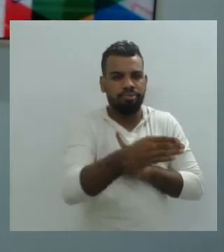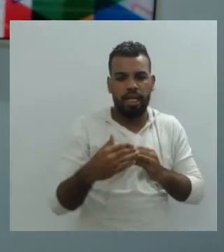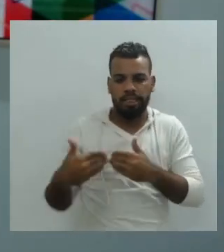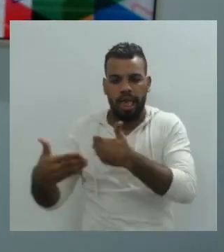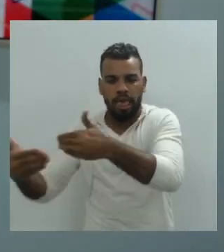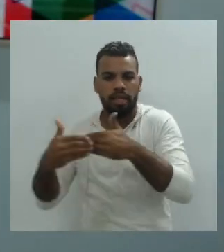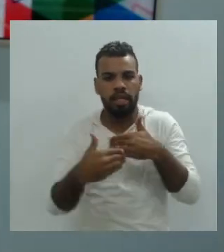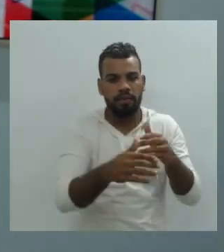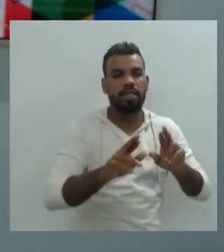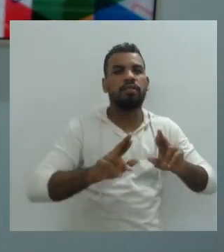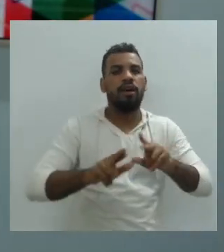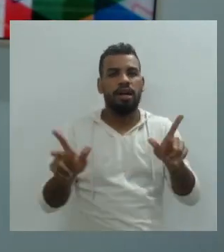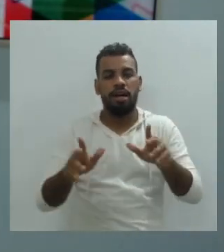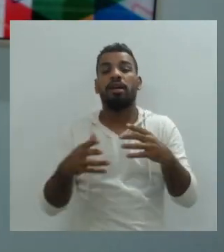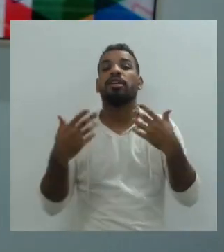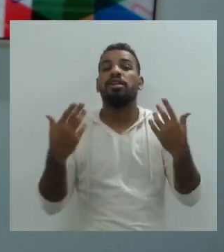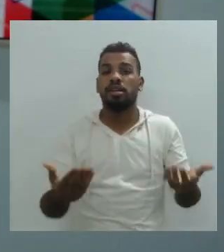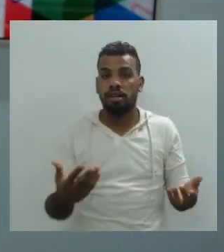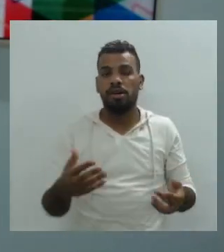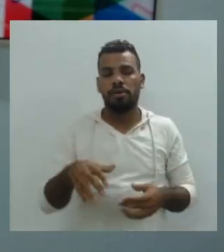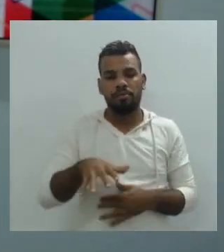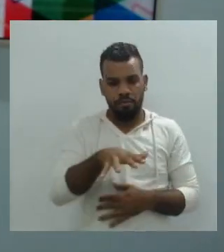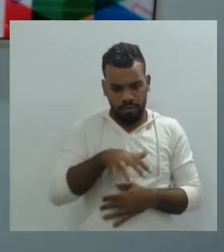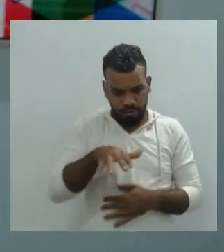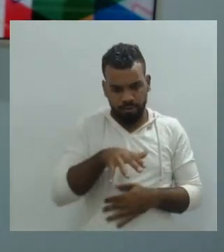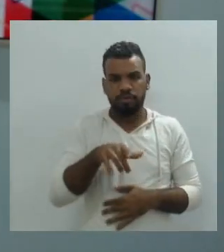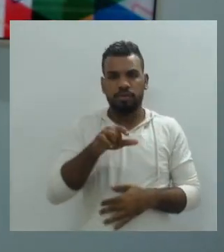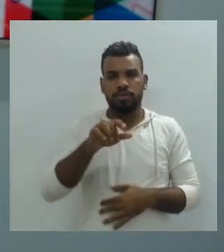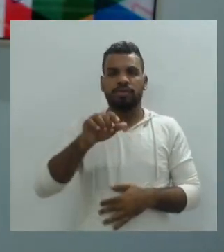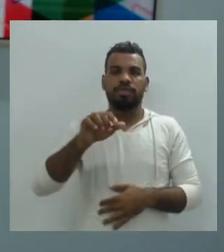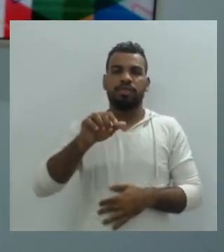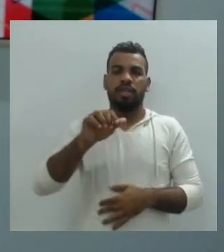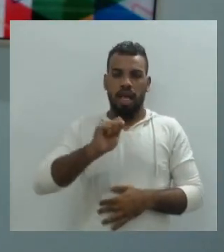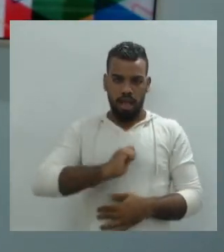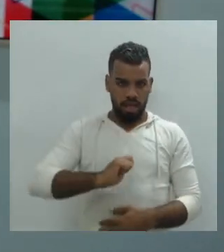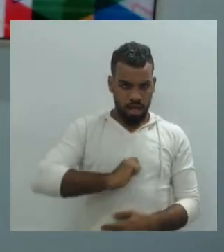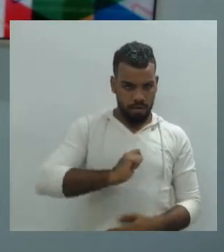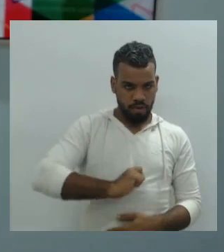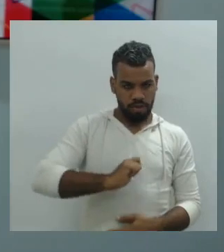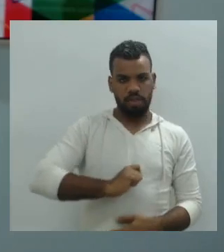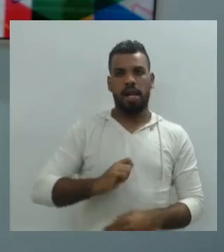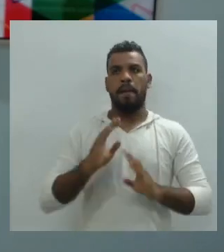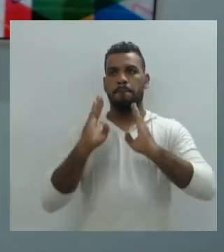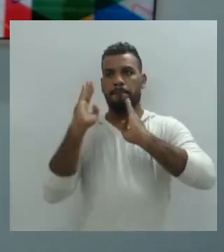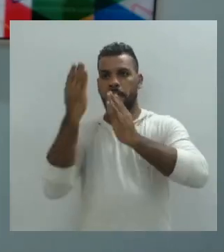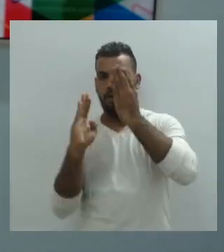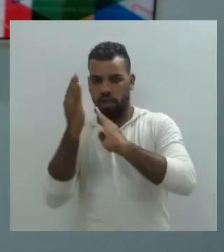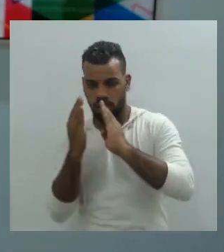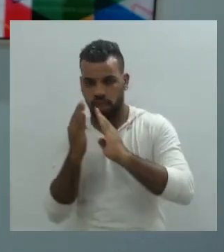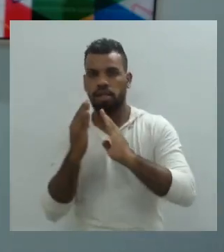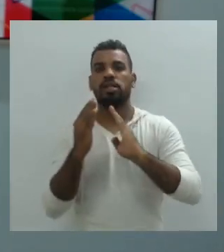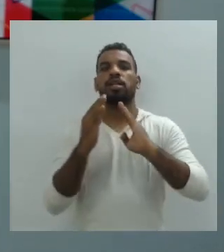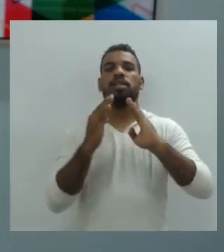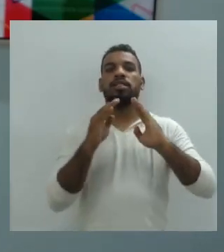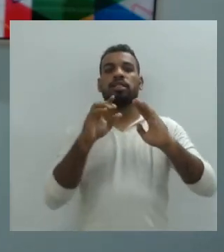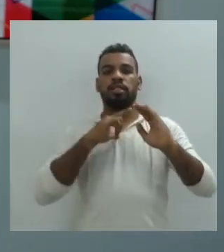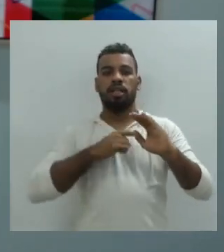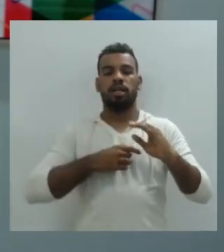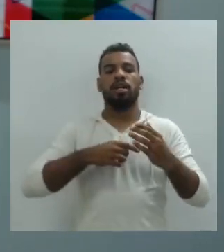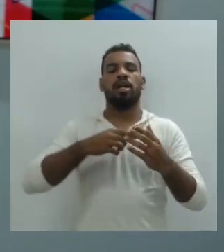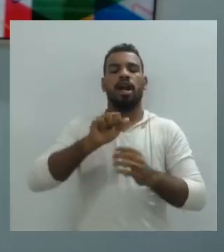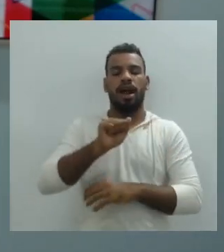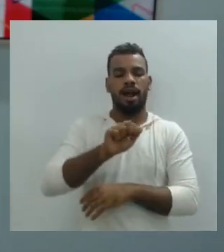desenvolvidas nas últimas décadas no campo da antropologia, da biologia e da